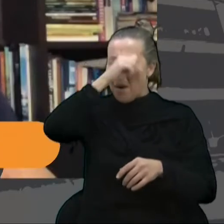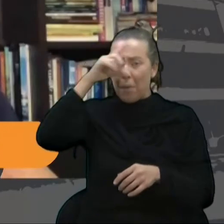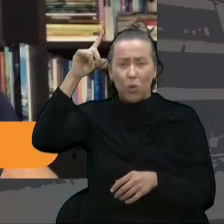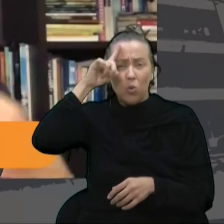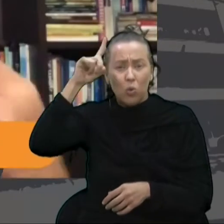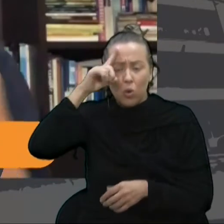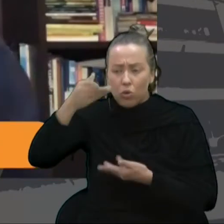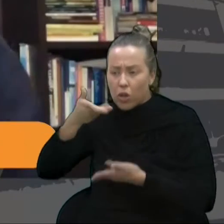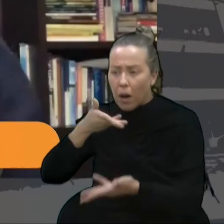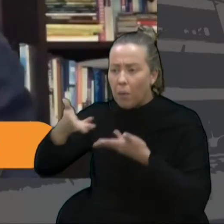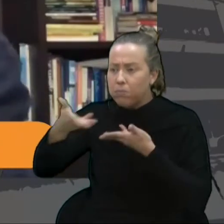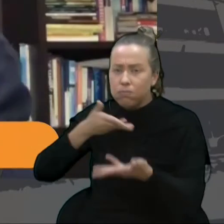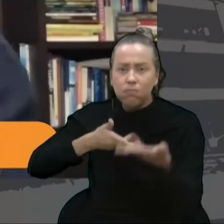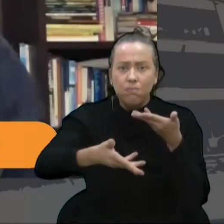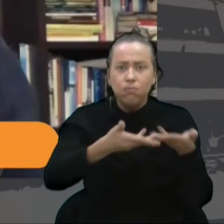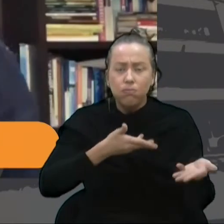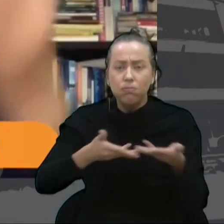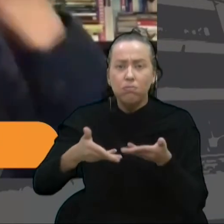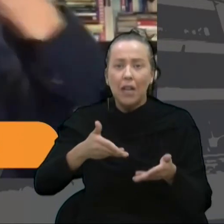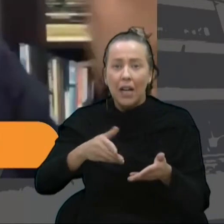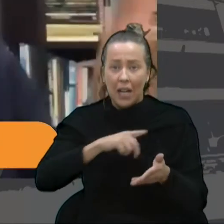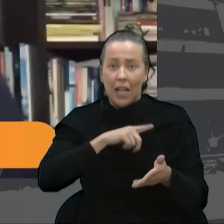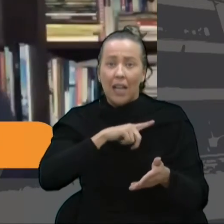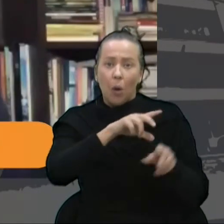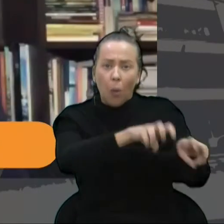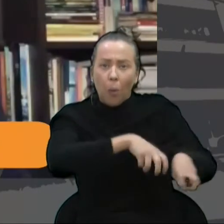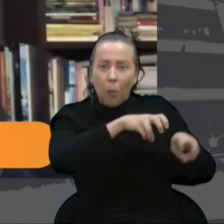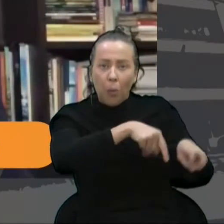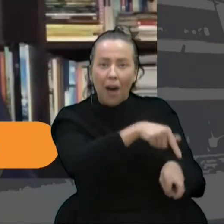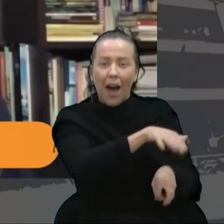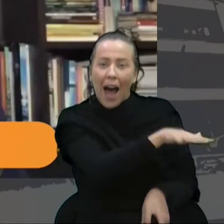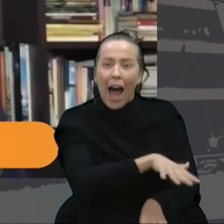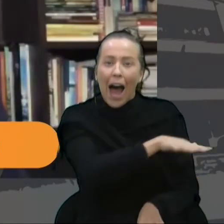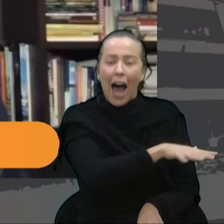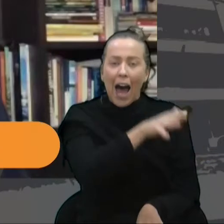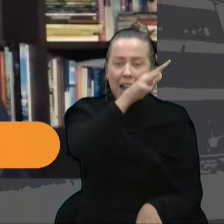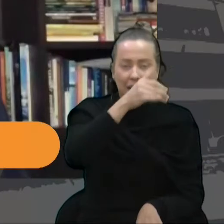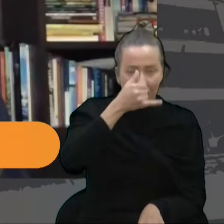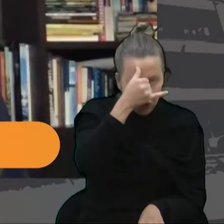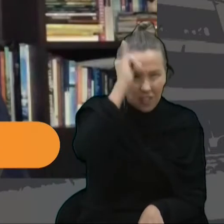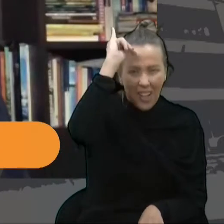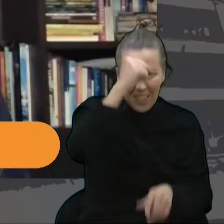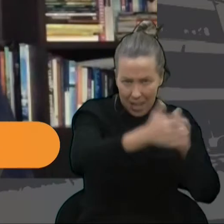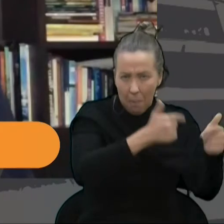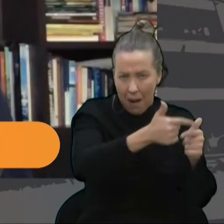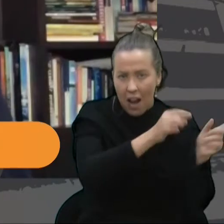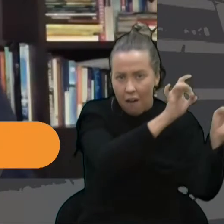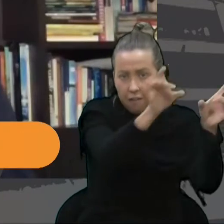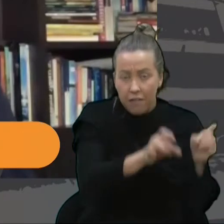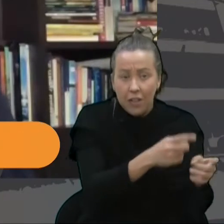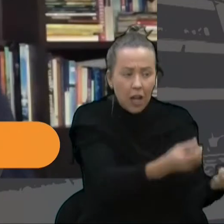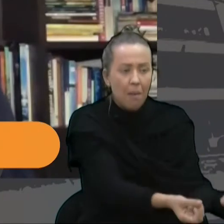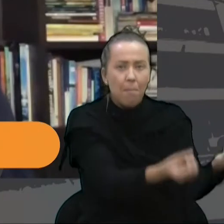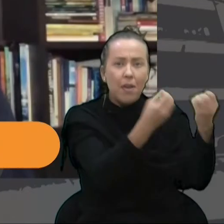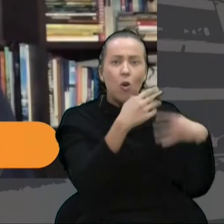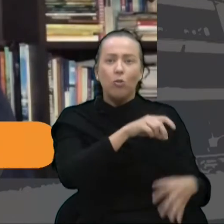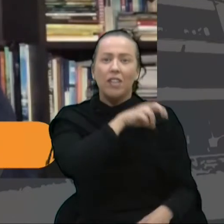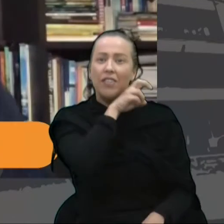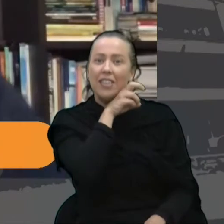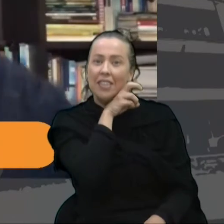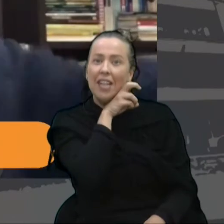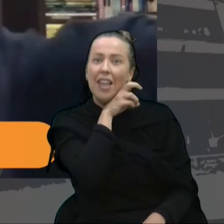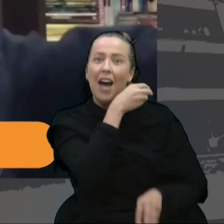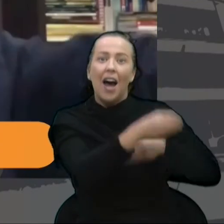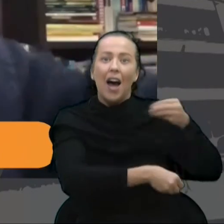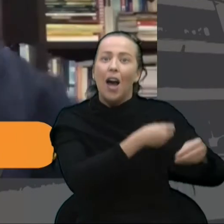dias. Porque eles me escutam. O pecuarista me conta as coisas do mercado, lá da fazenda dele. Né?